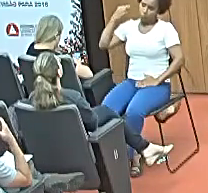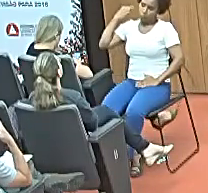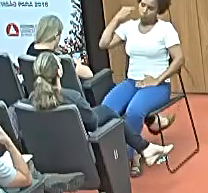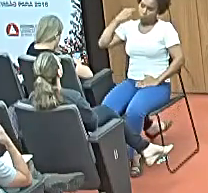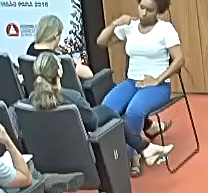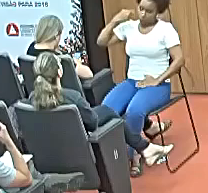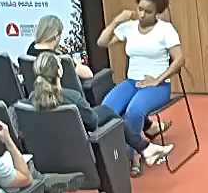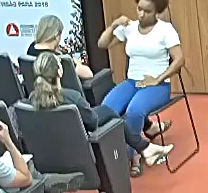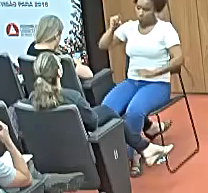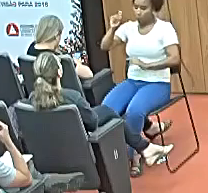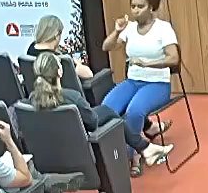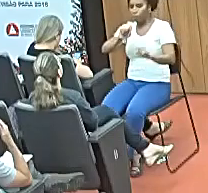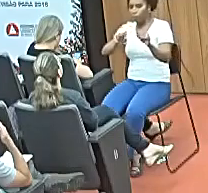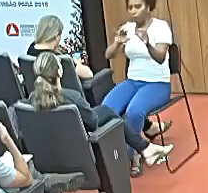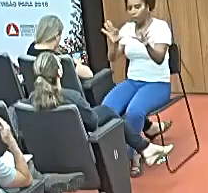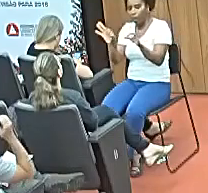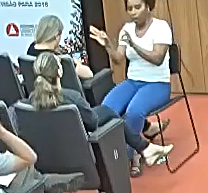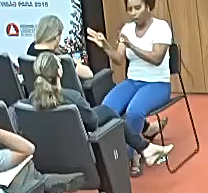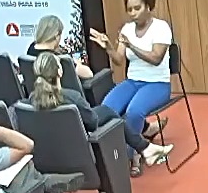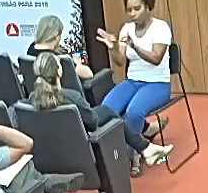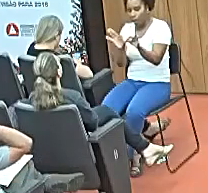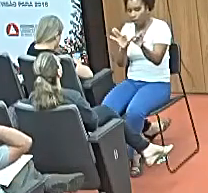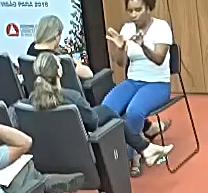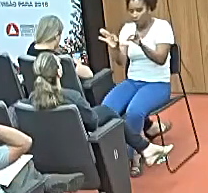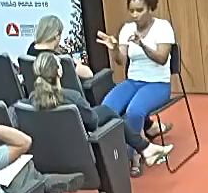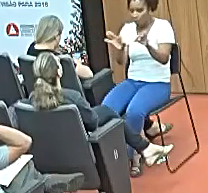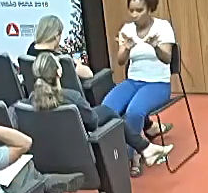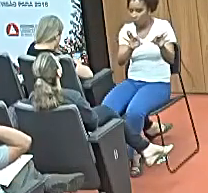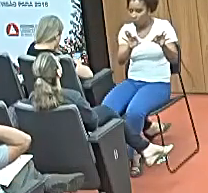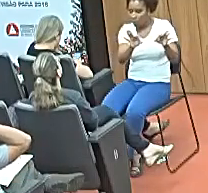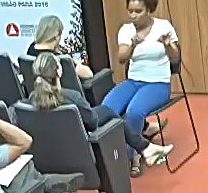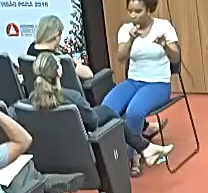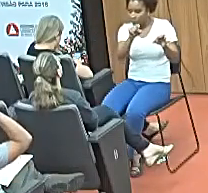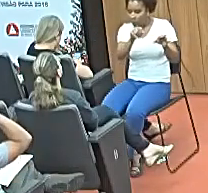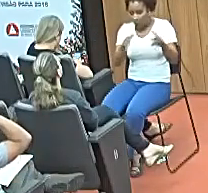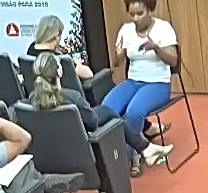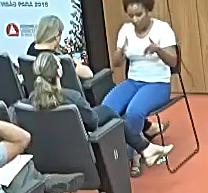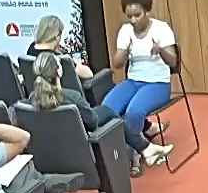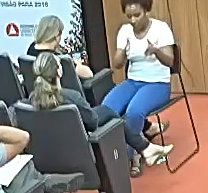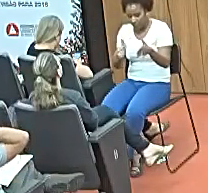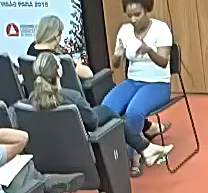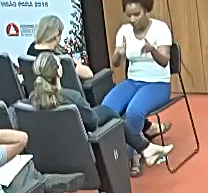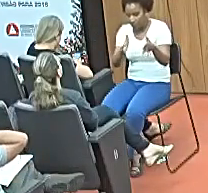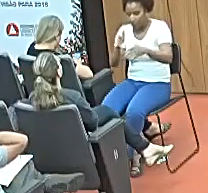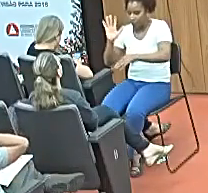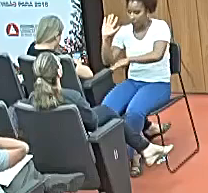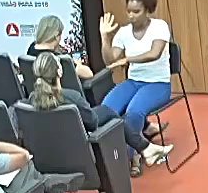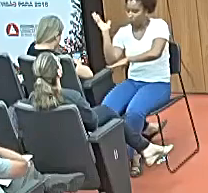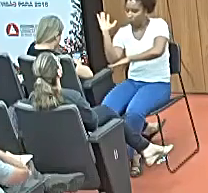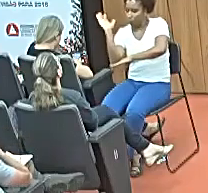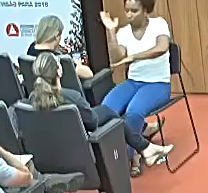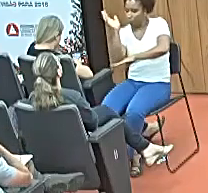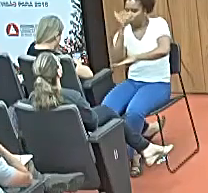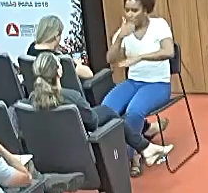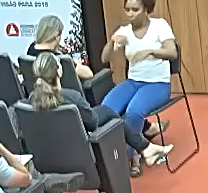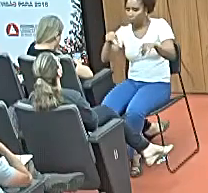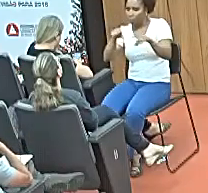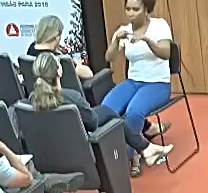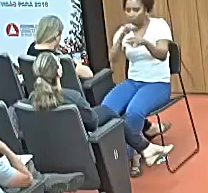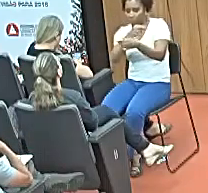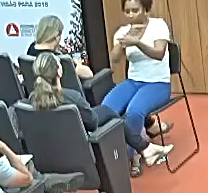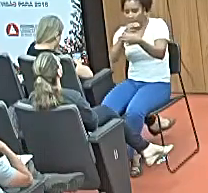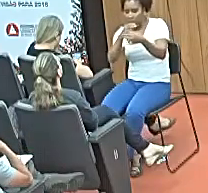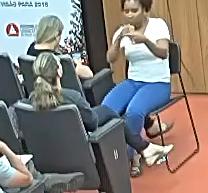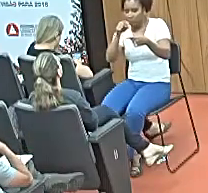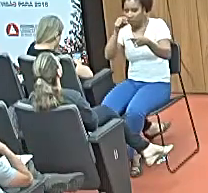de organizações e entidades para o monitoramento ambiental e que desenvolva campanhas de estímulo